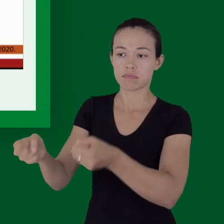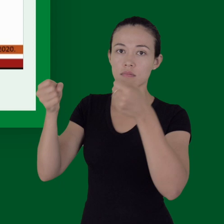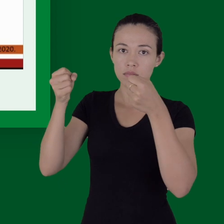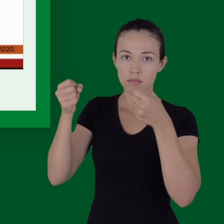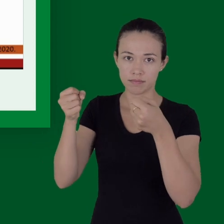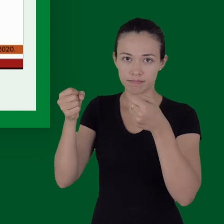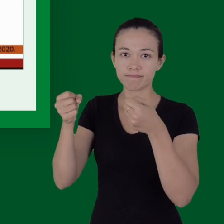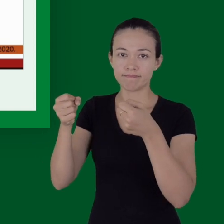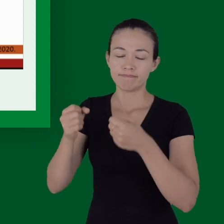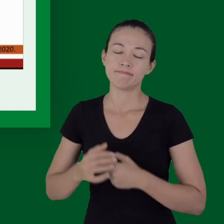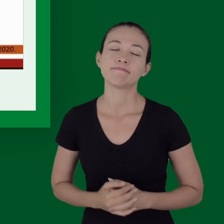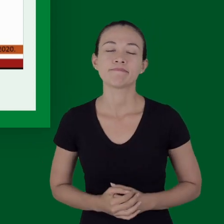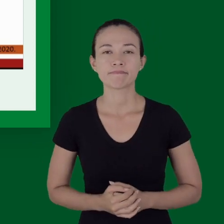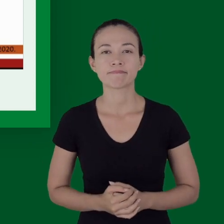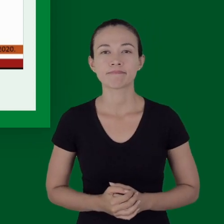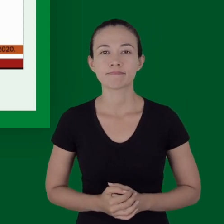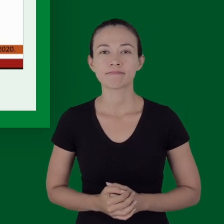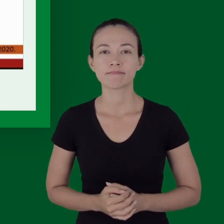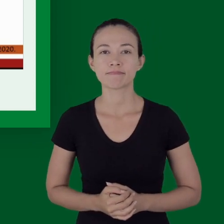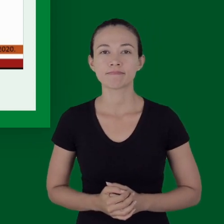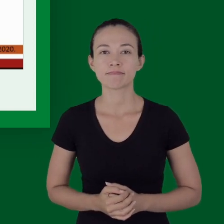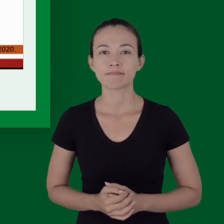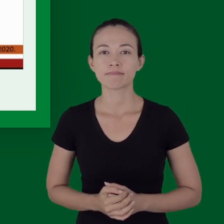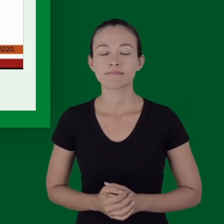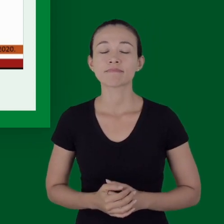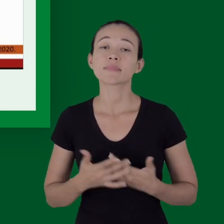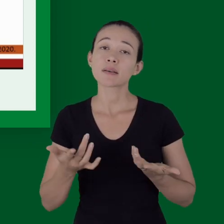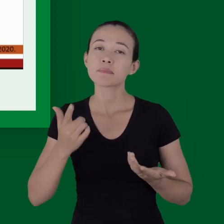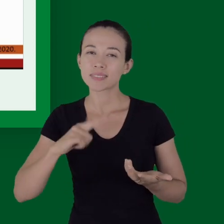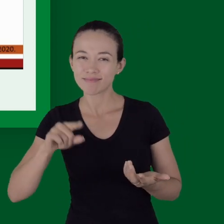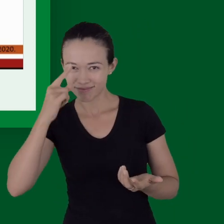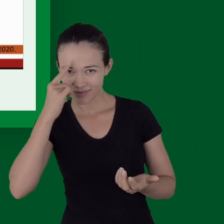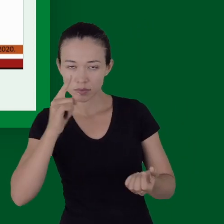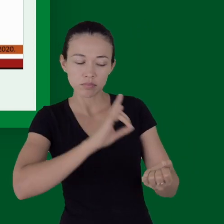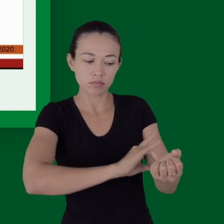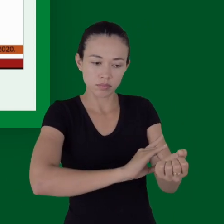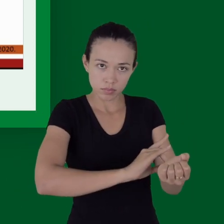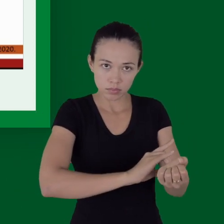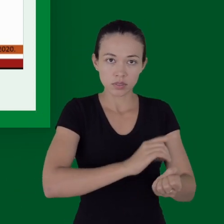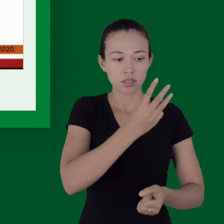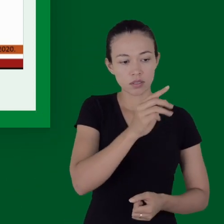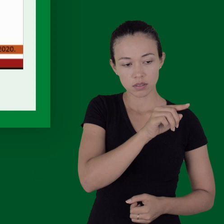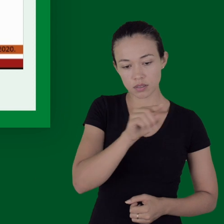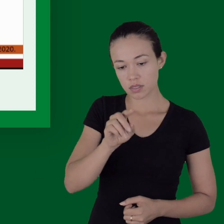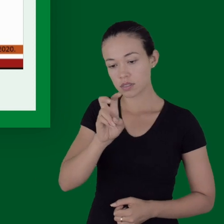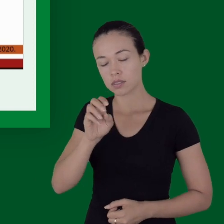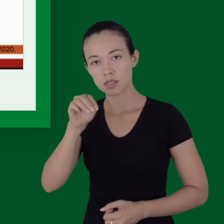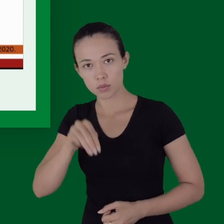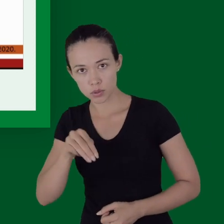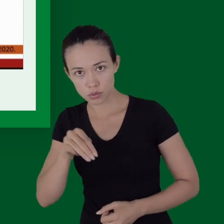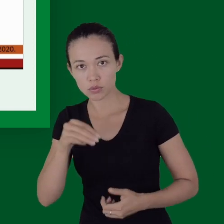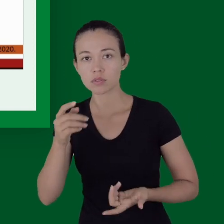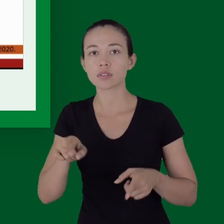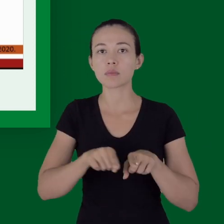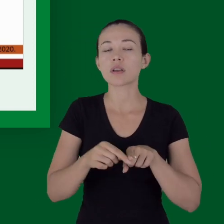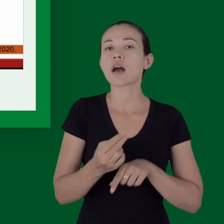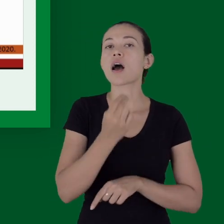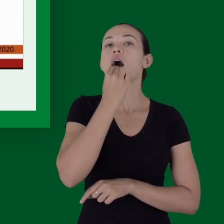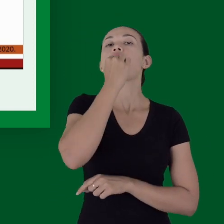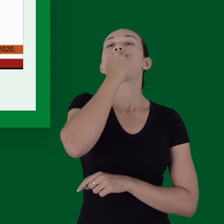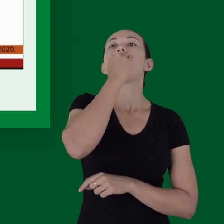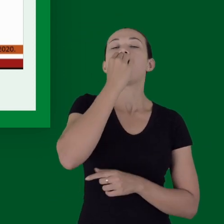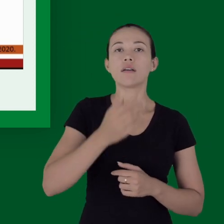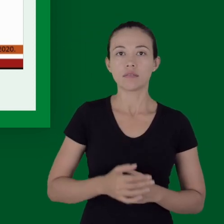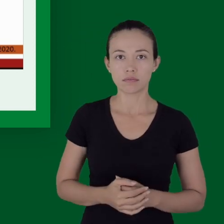ele que reverte a arritmia de base. Então, epinefrina a cada 3 a 5 minutos, via aérea avançada. Na nova checagem, se